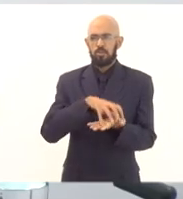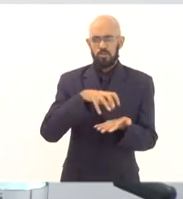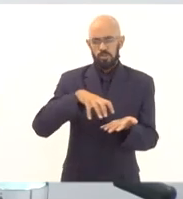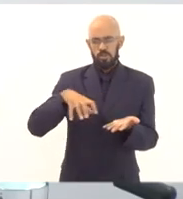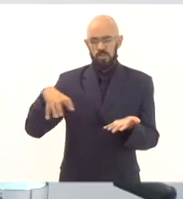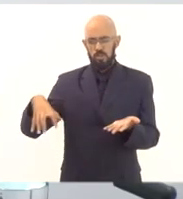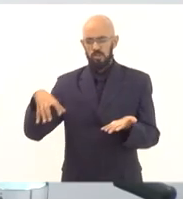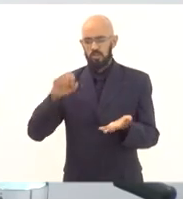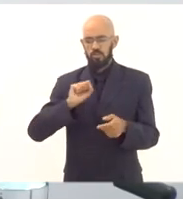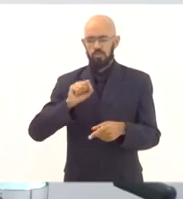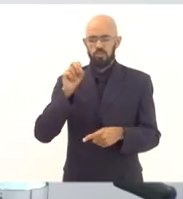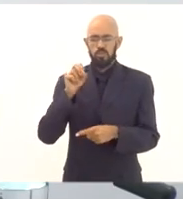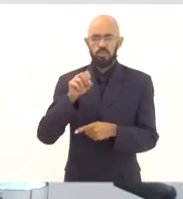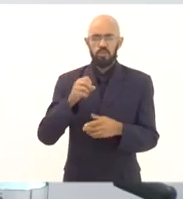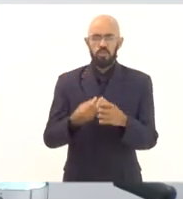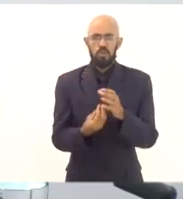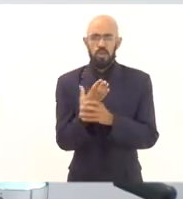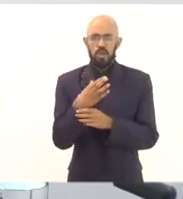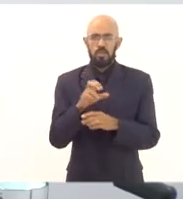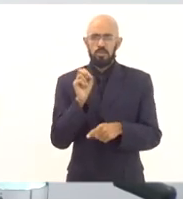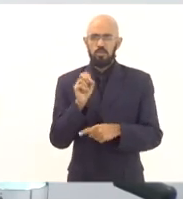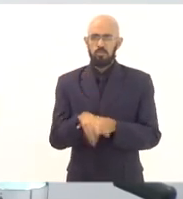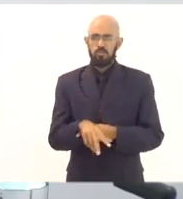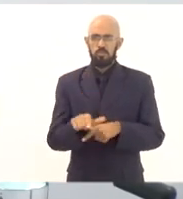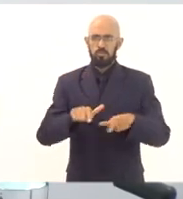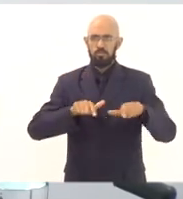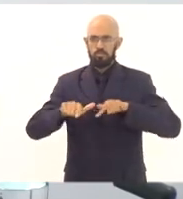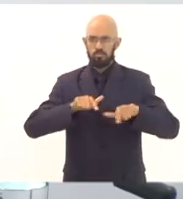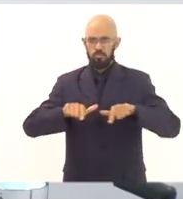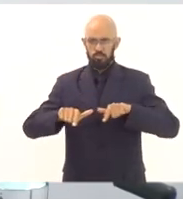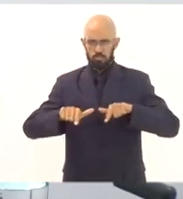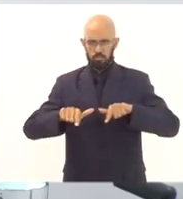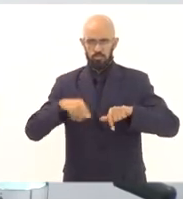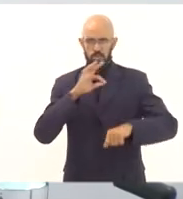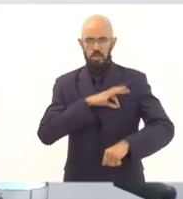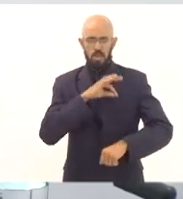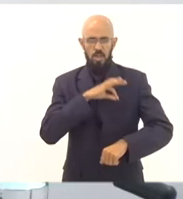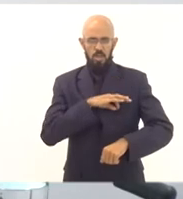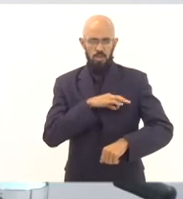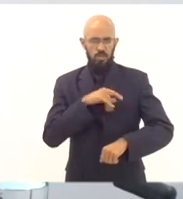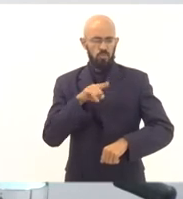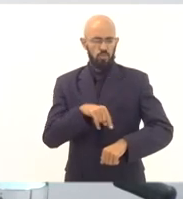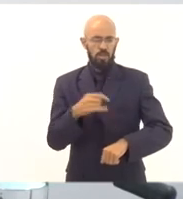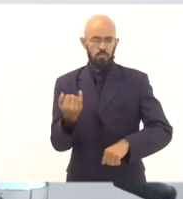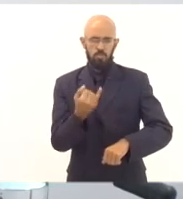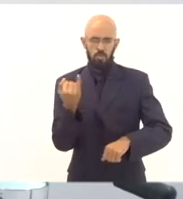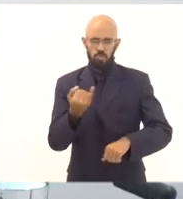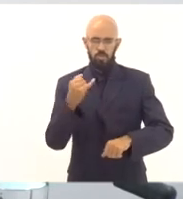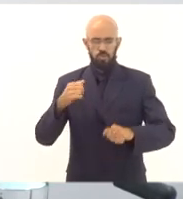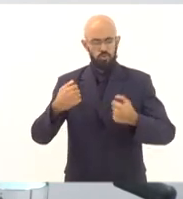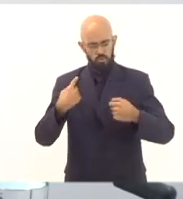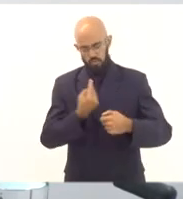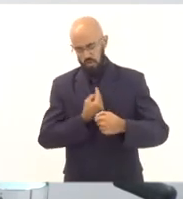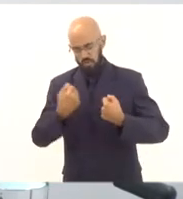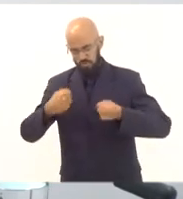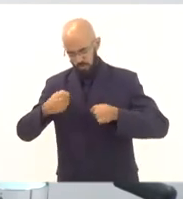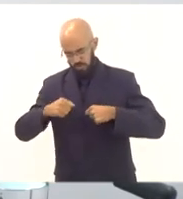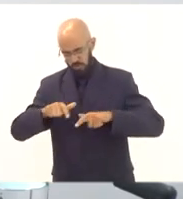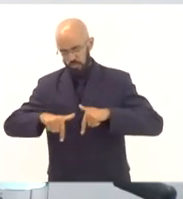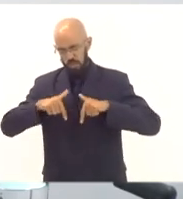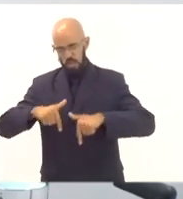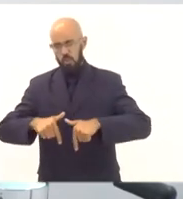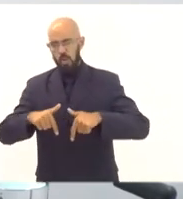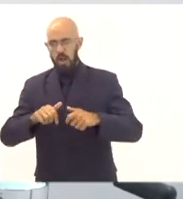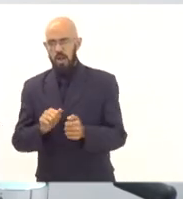geração de emprego e real eu acho que esse é um tema importantíssimo que a gente precisa atuar então a gente já